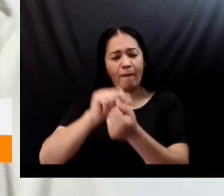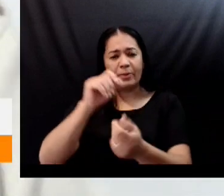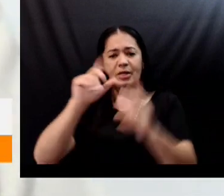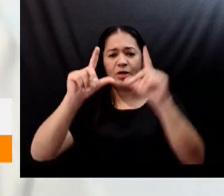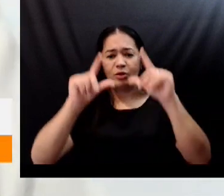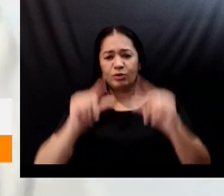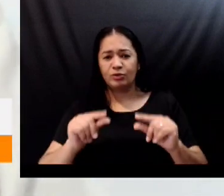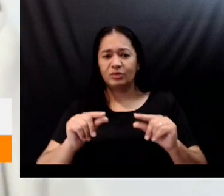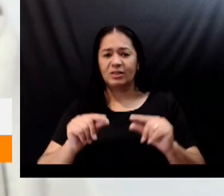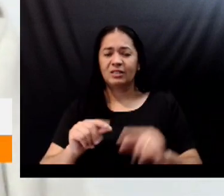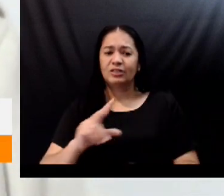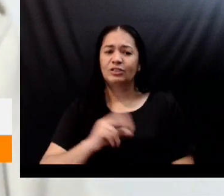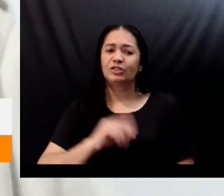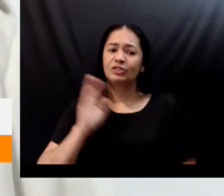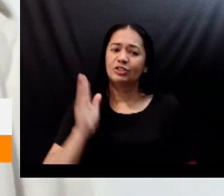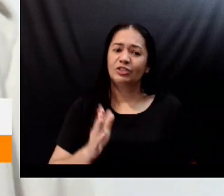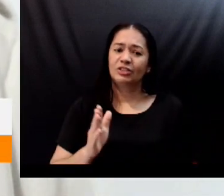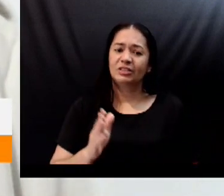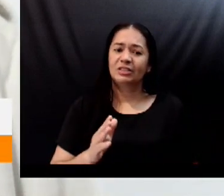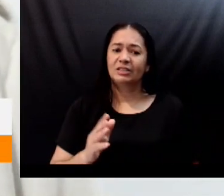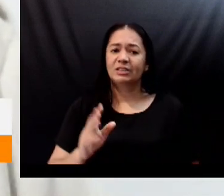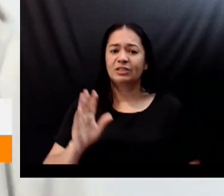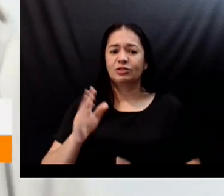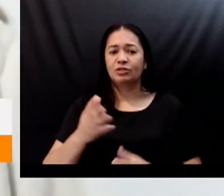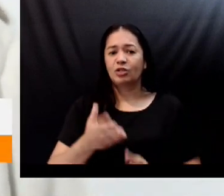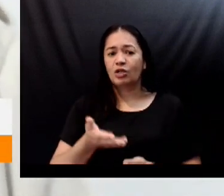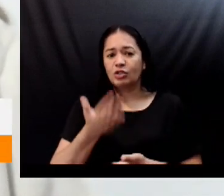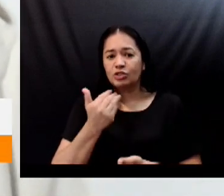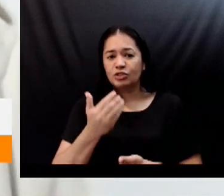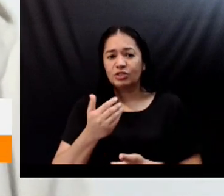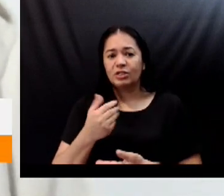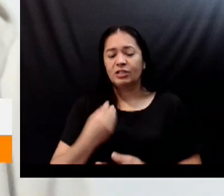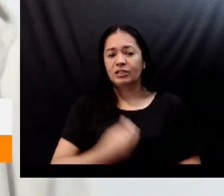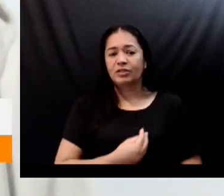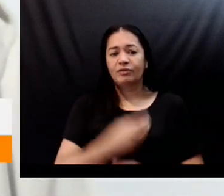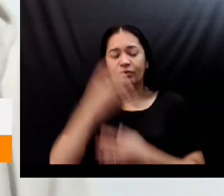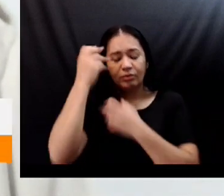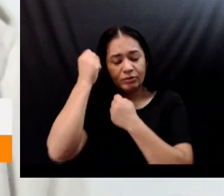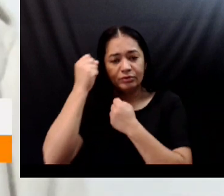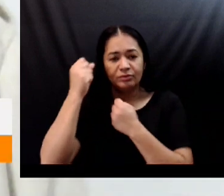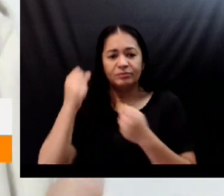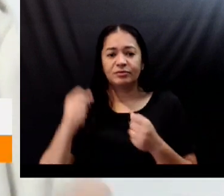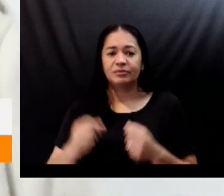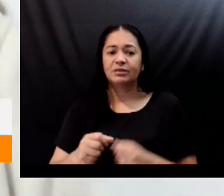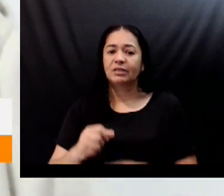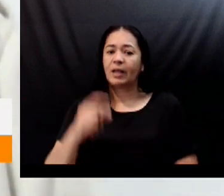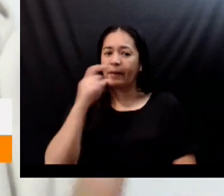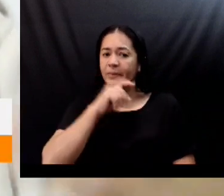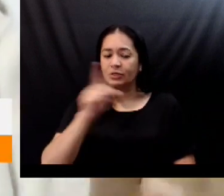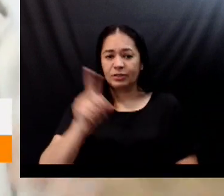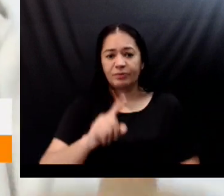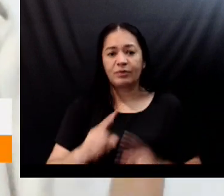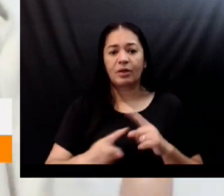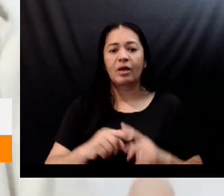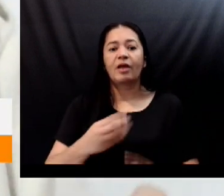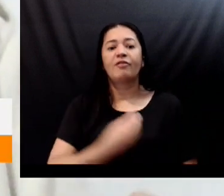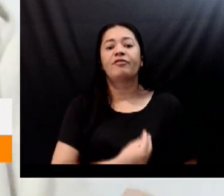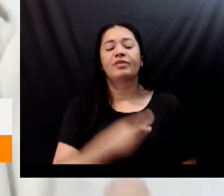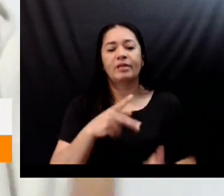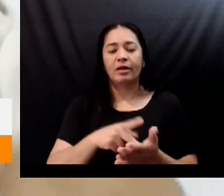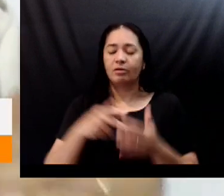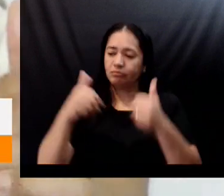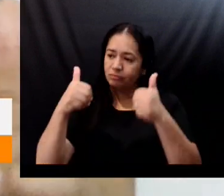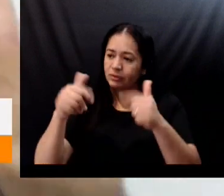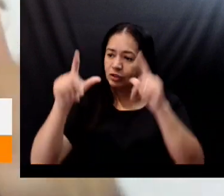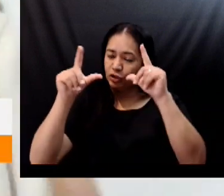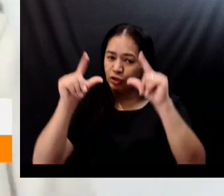já desligo, tomo meu banho, janto e vou dormir. Essa é a minha vida, não dá para inventar, não é fantasia aqui é vida real. Ok, diminui o